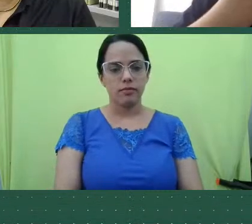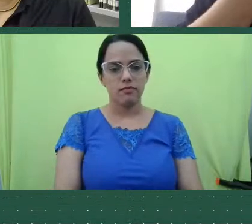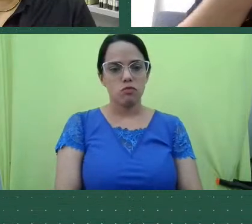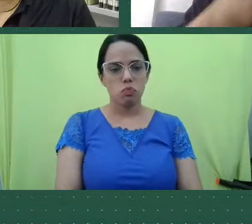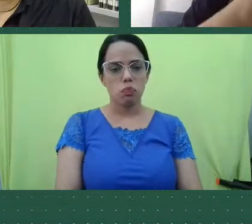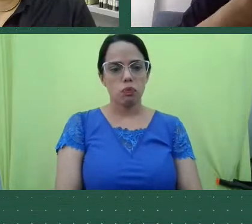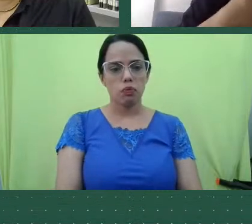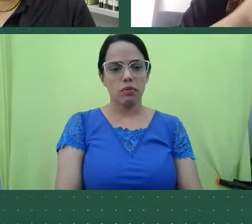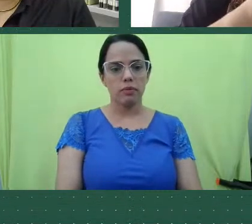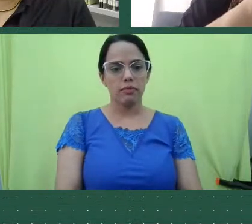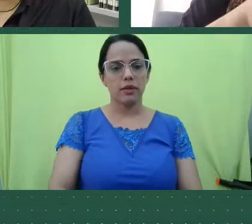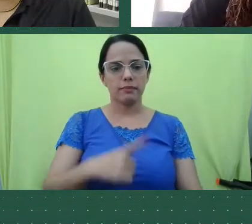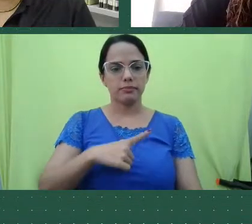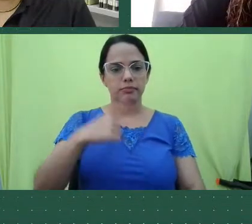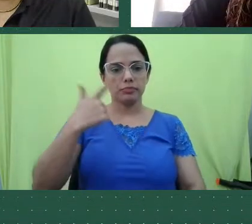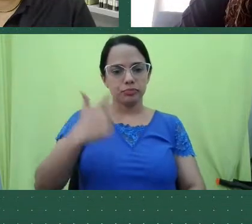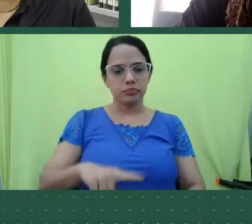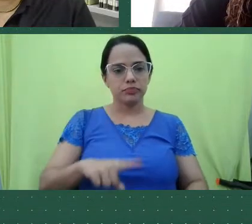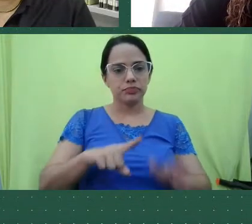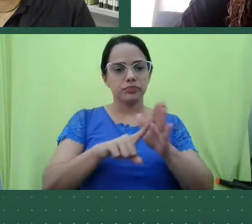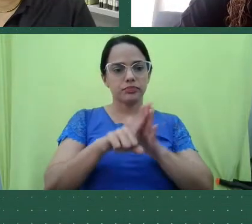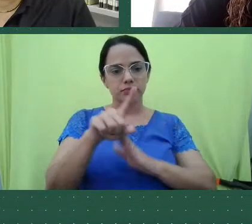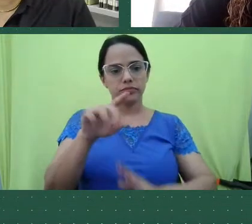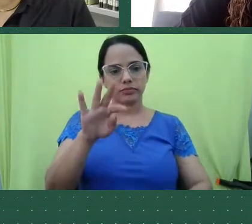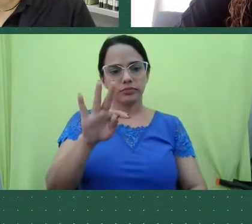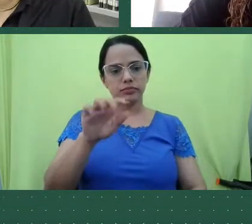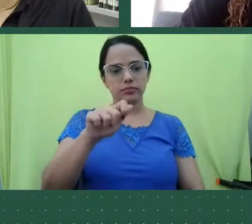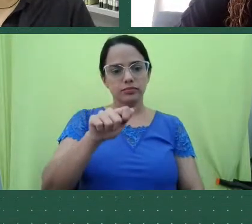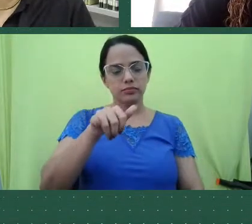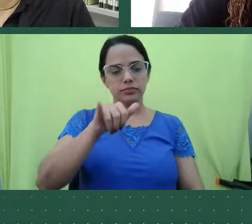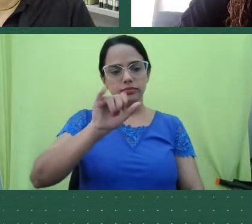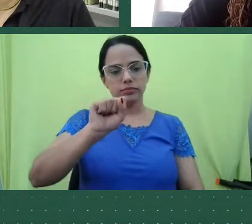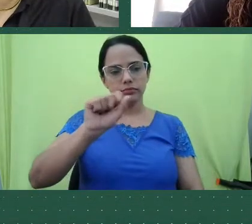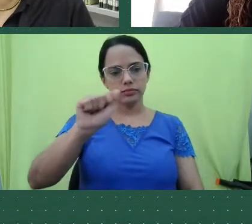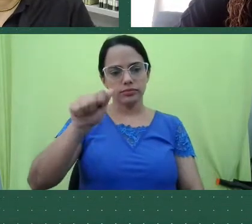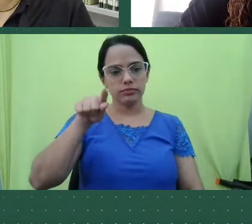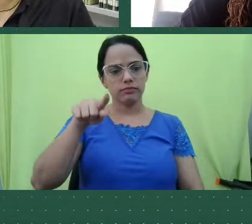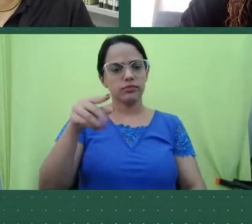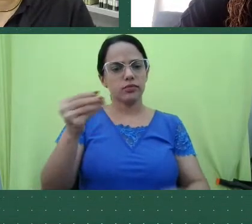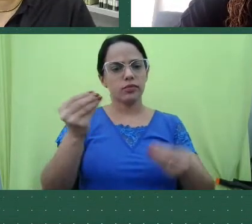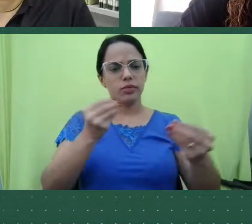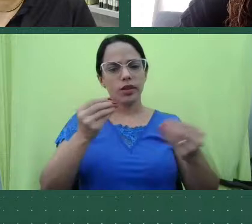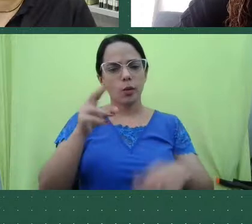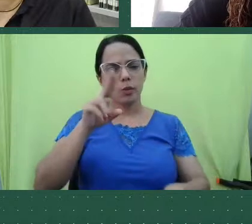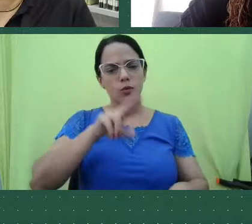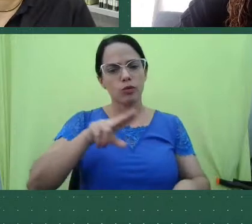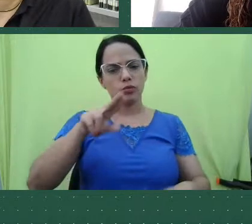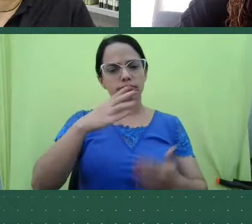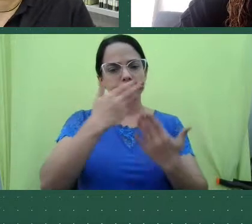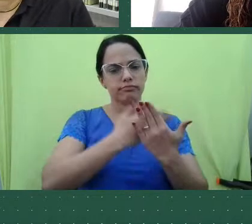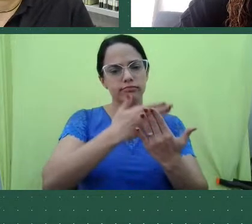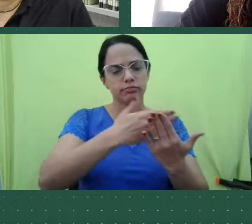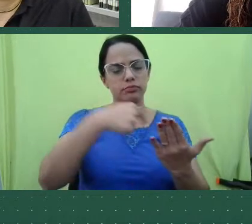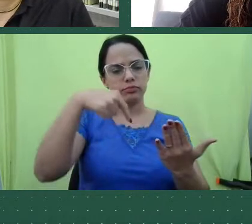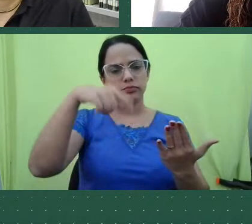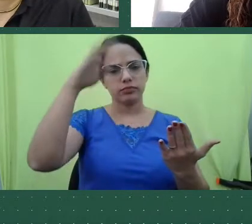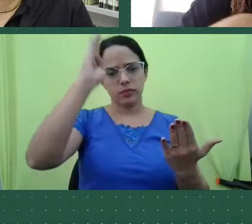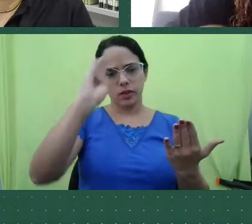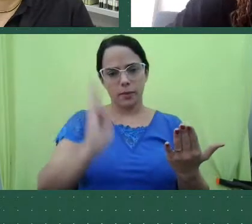Temos outra pergunta aqui da Thaisa Nobre. Como a senhora vê a utilização do prontuário eletrônico aqui no